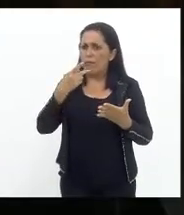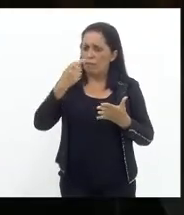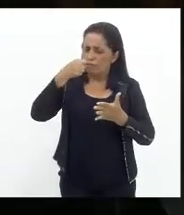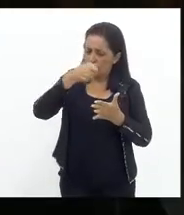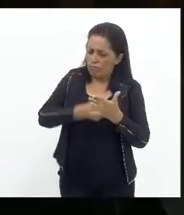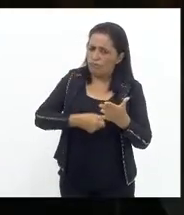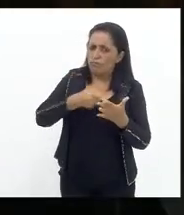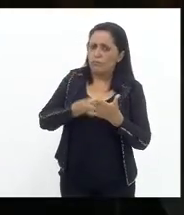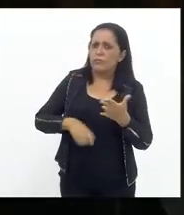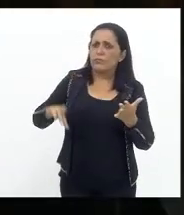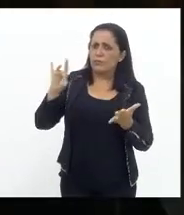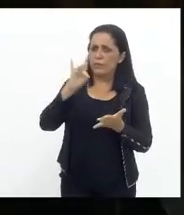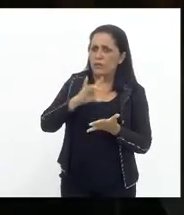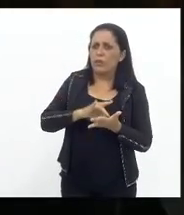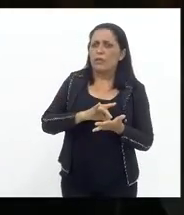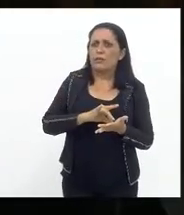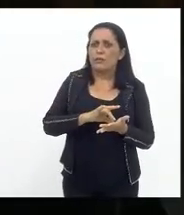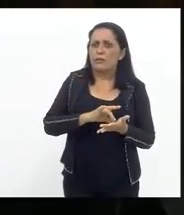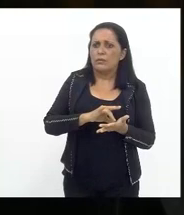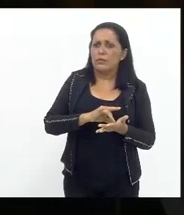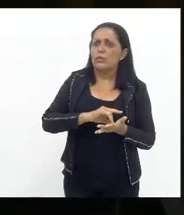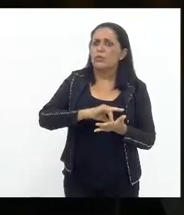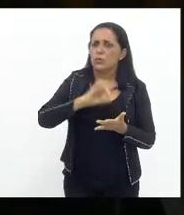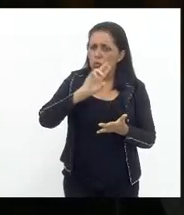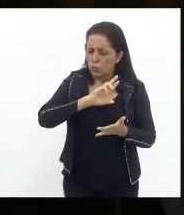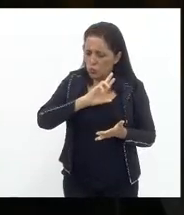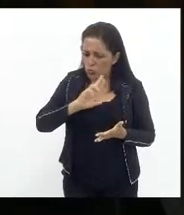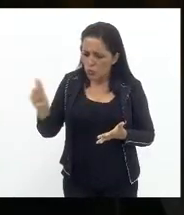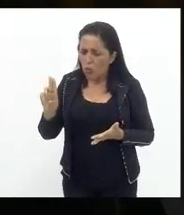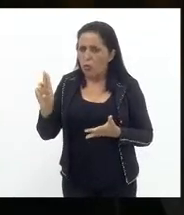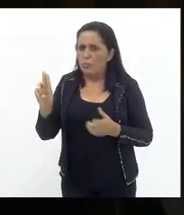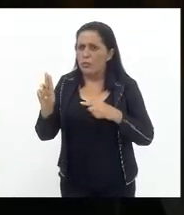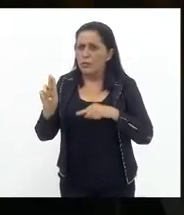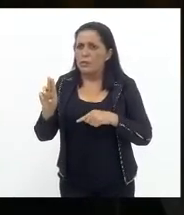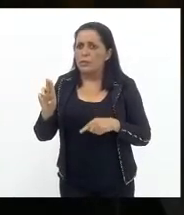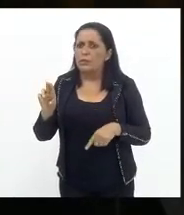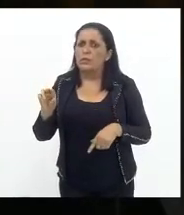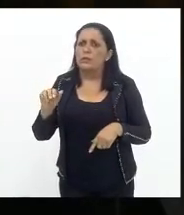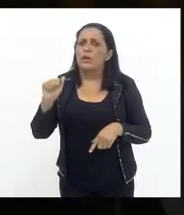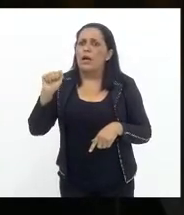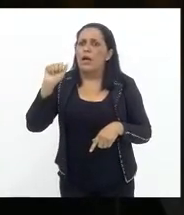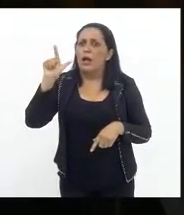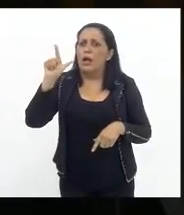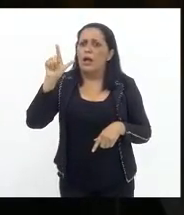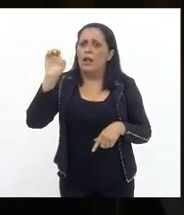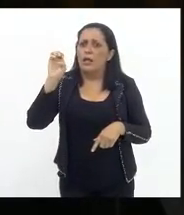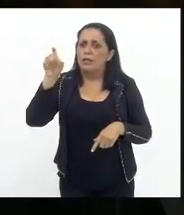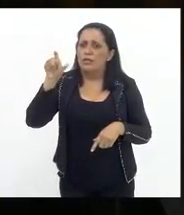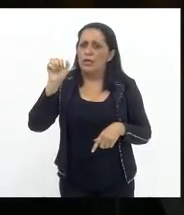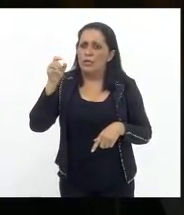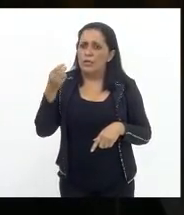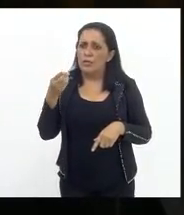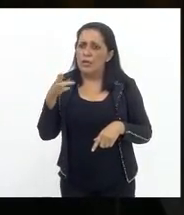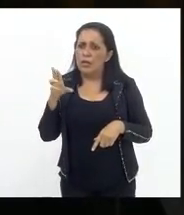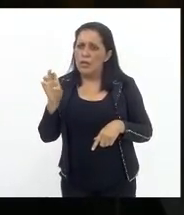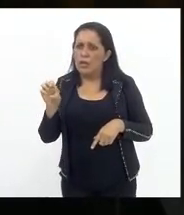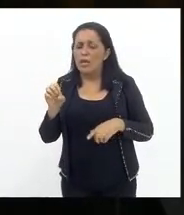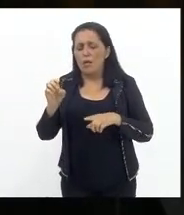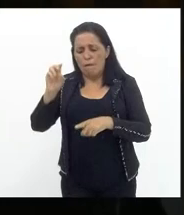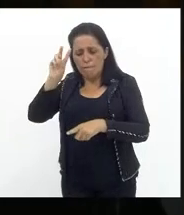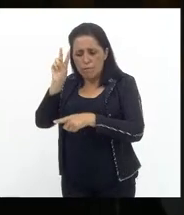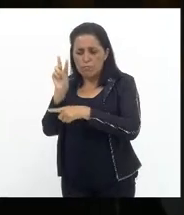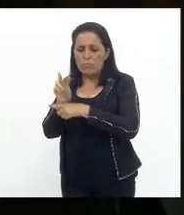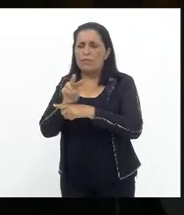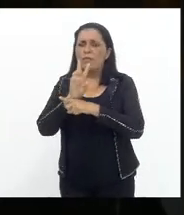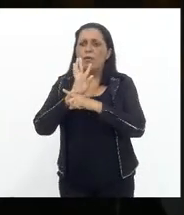veemência, e dou nome aos bois, o que foi dito pelo deputado Alexandre Freitas aqui, sair em defesa e